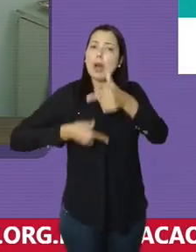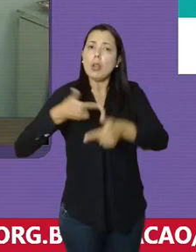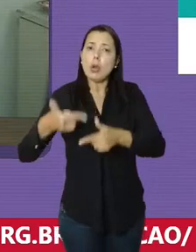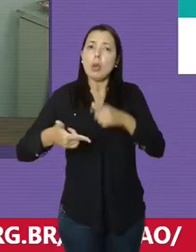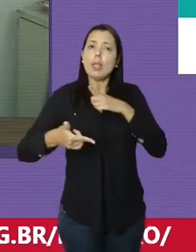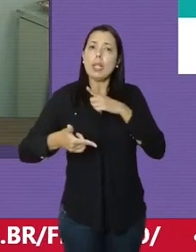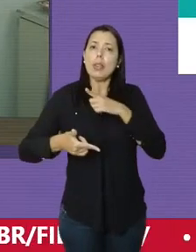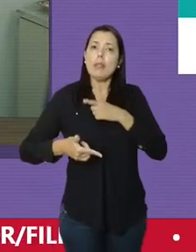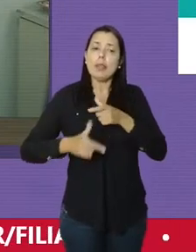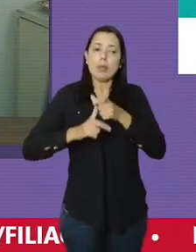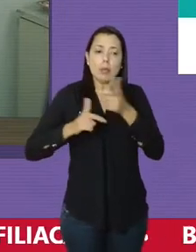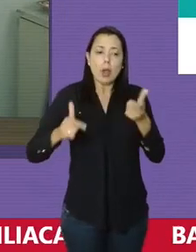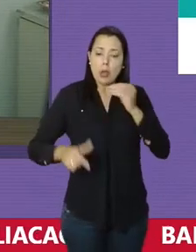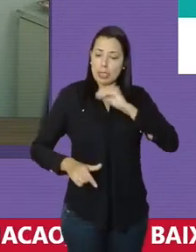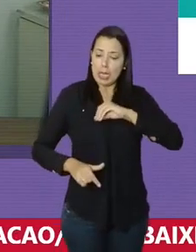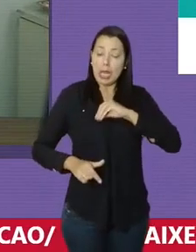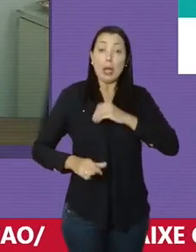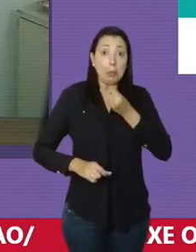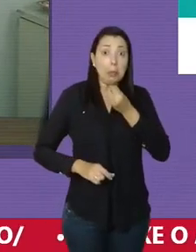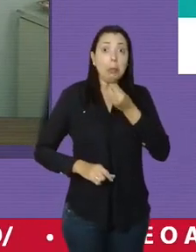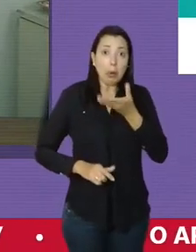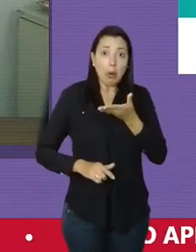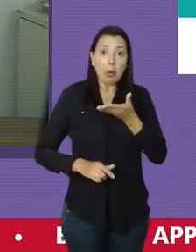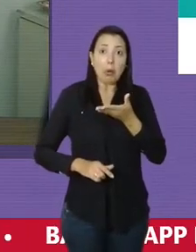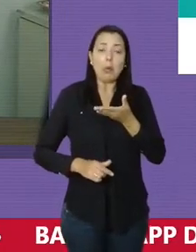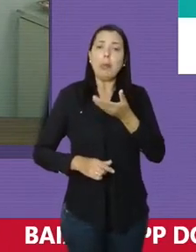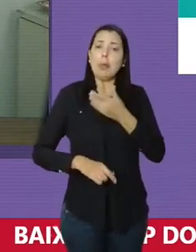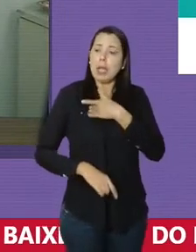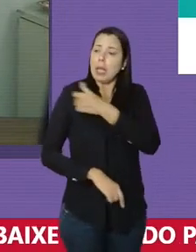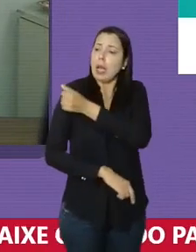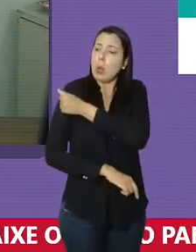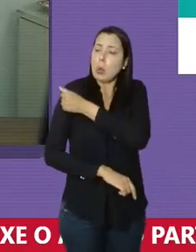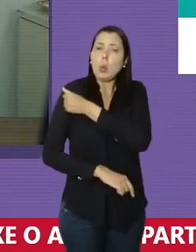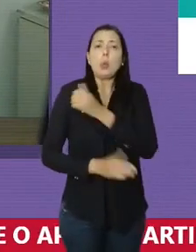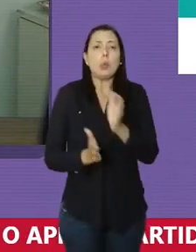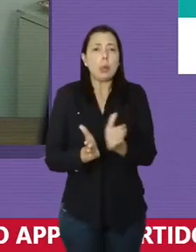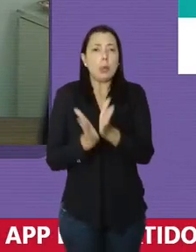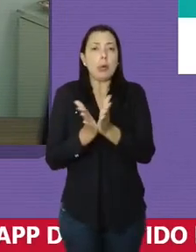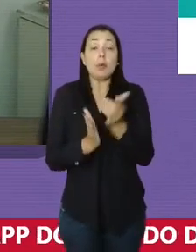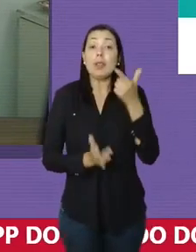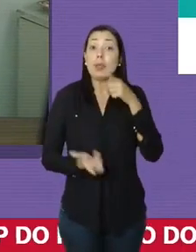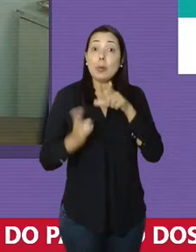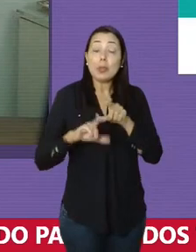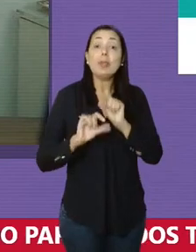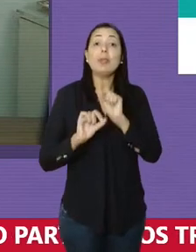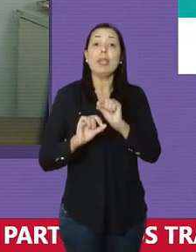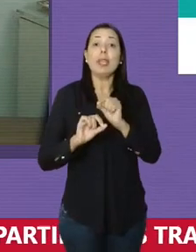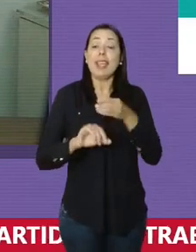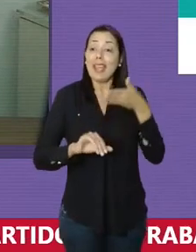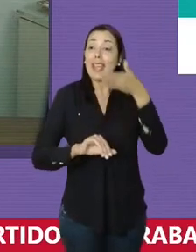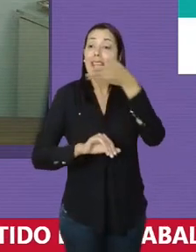maior aumento de renda de sua vida. Pela estudante pobre que finalmente